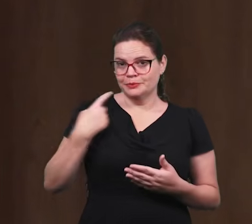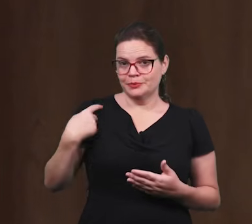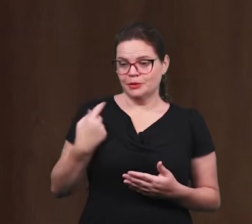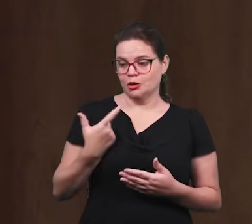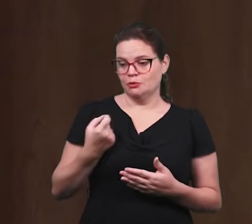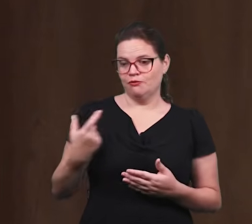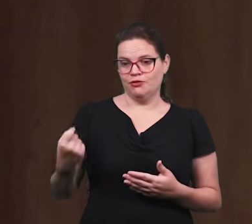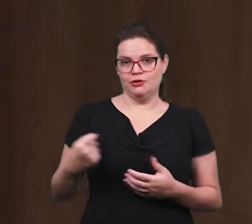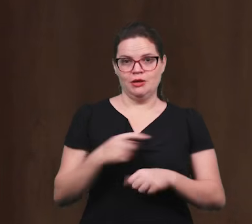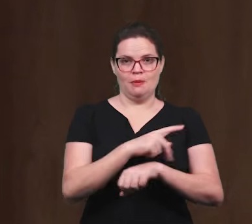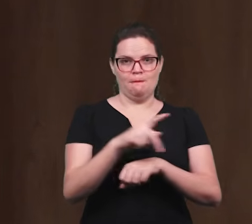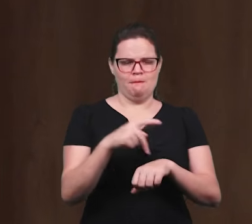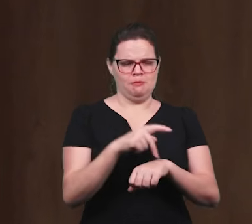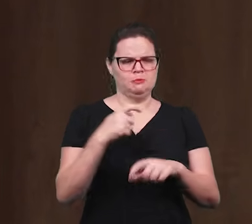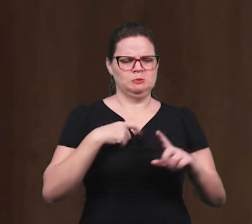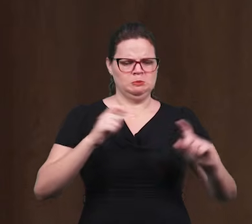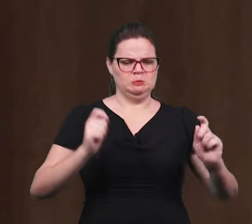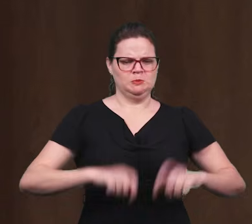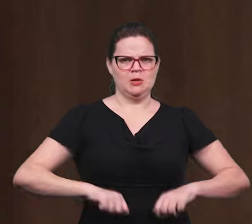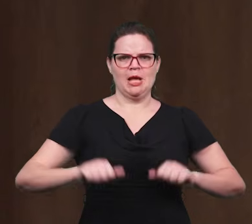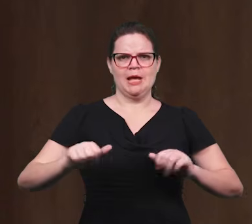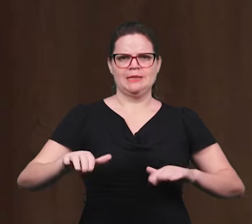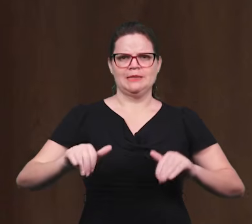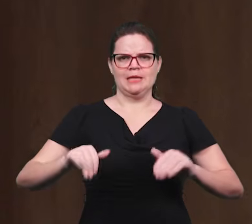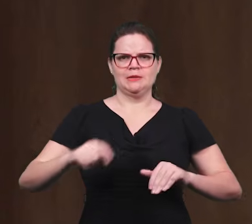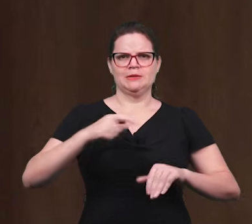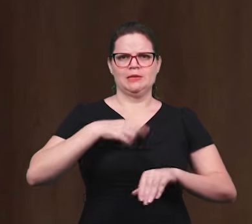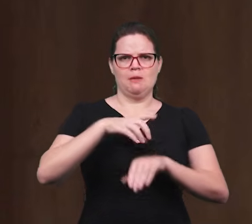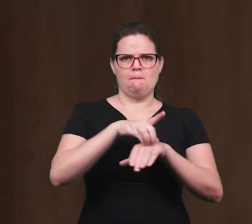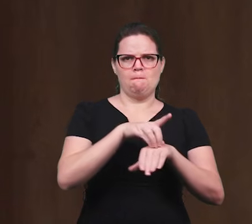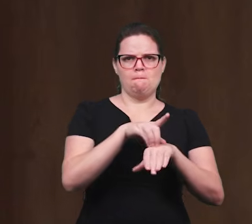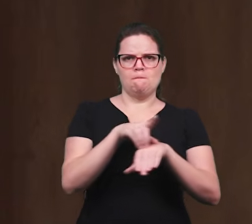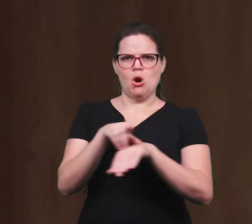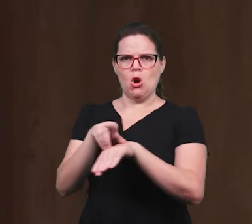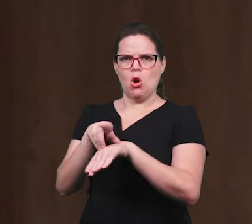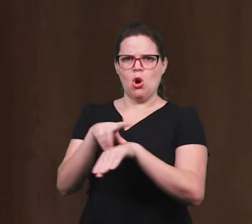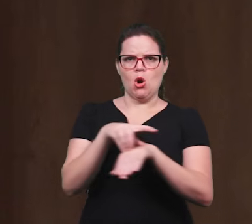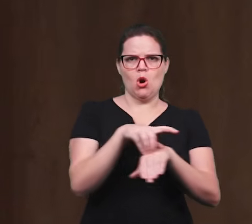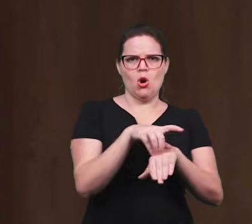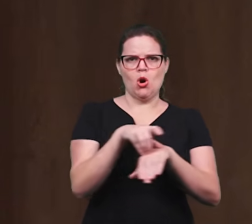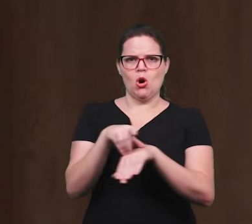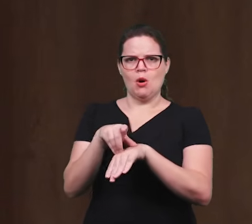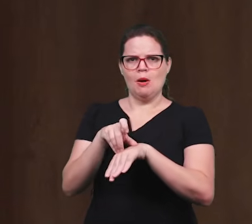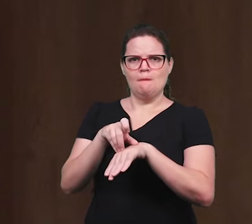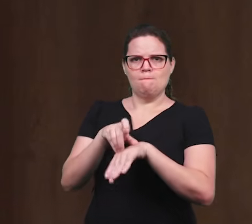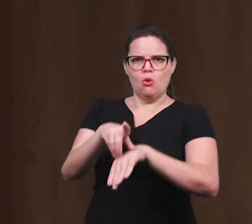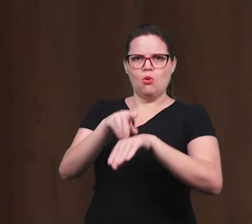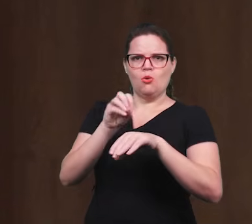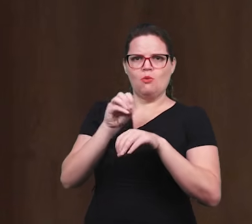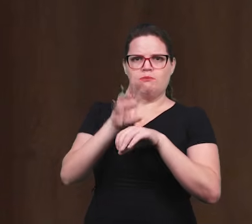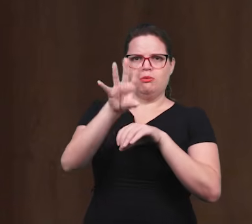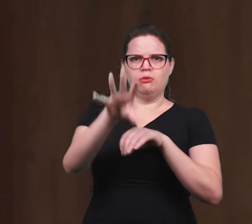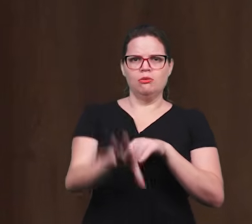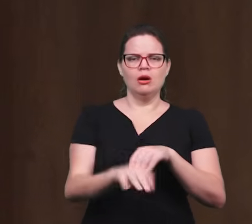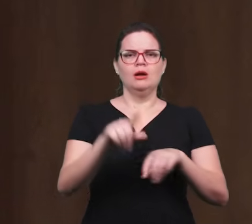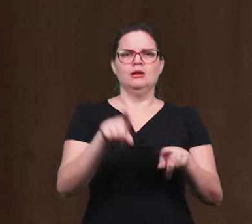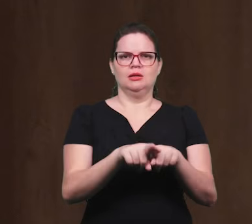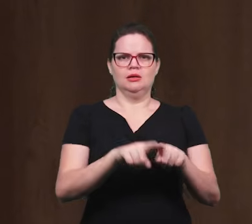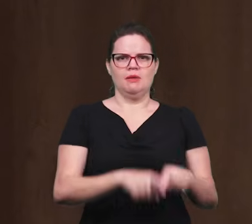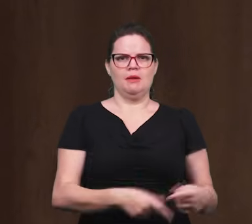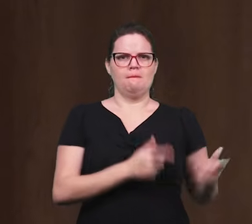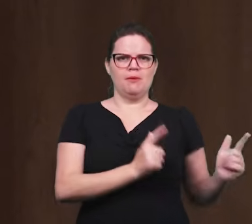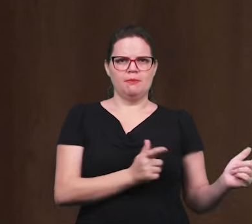sua capacidade bélica, seus tanques, seus blindados e tudo aquilo que ele tinha. E o adversário deles se